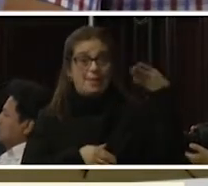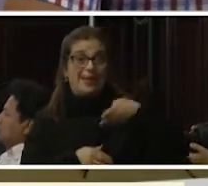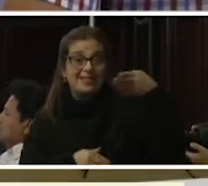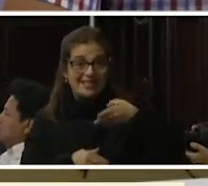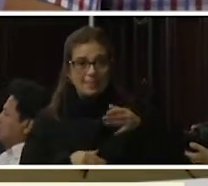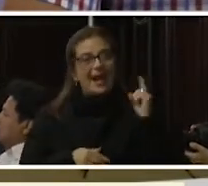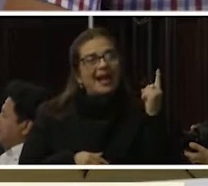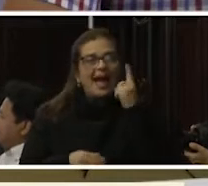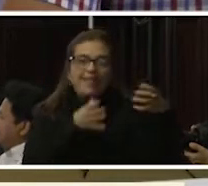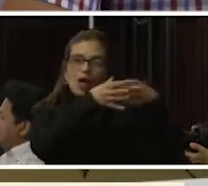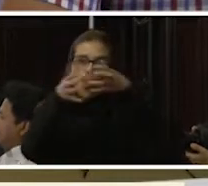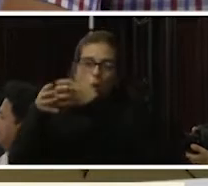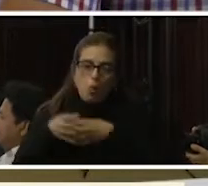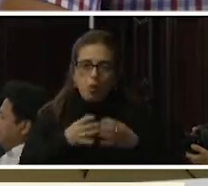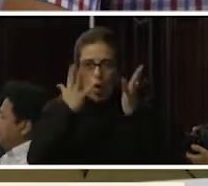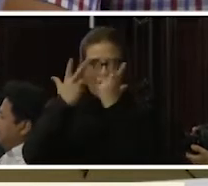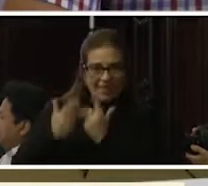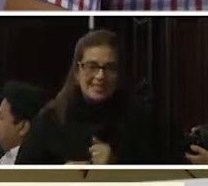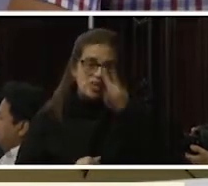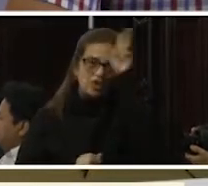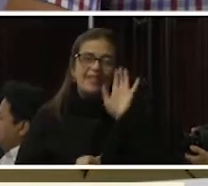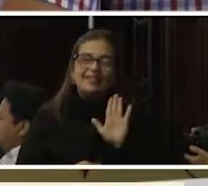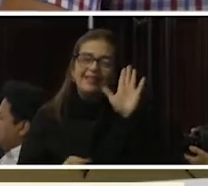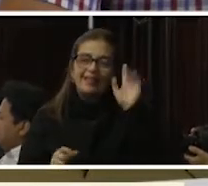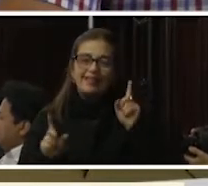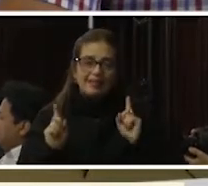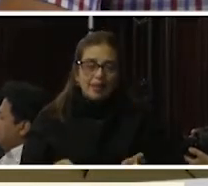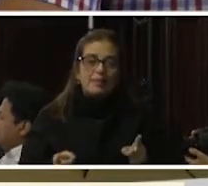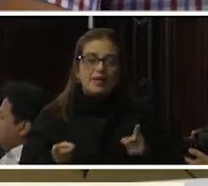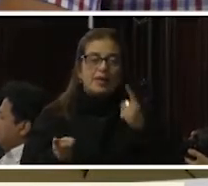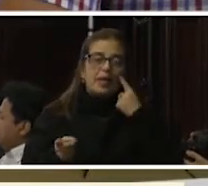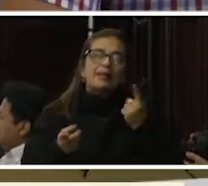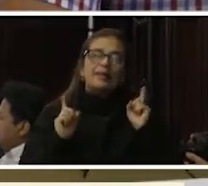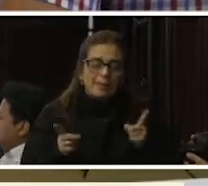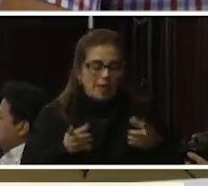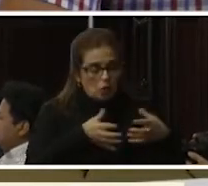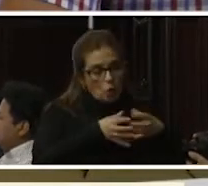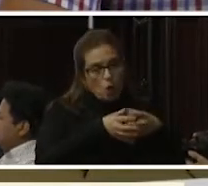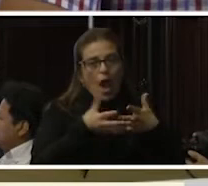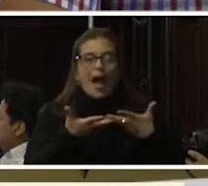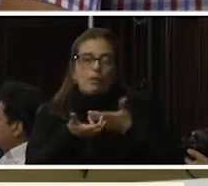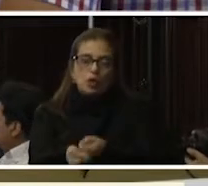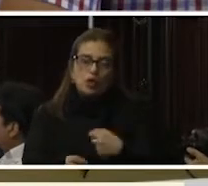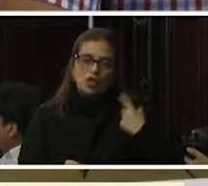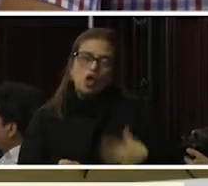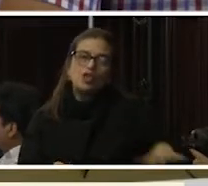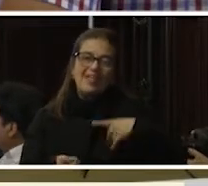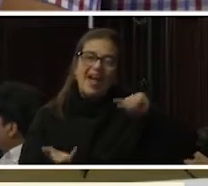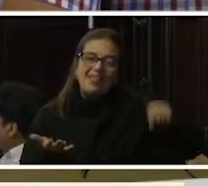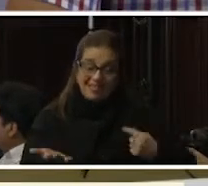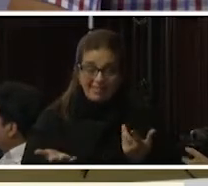povos, comunidades e organizações indígenas, bem como de outras organizações da sociedade civil